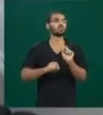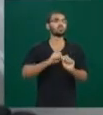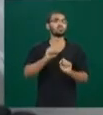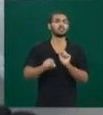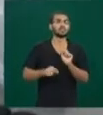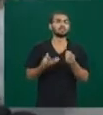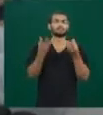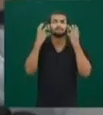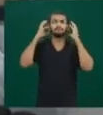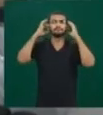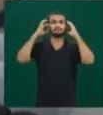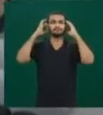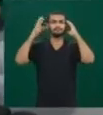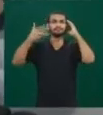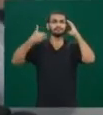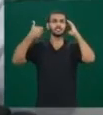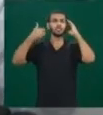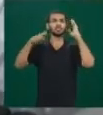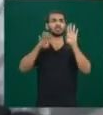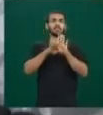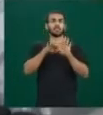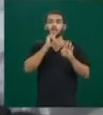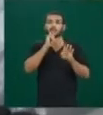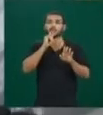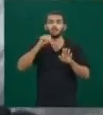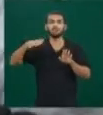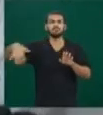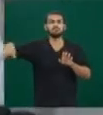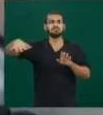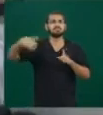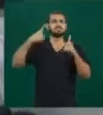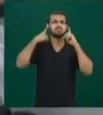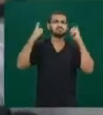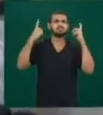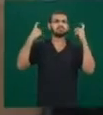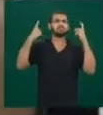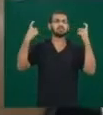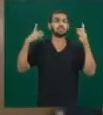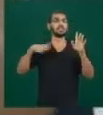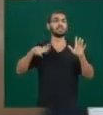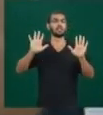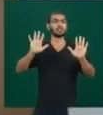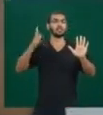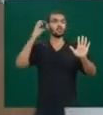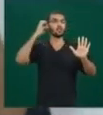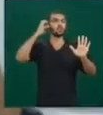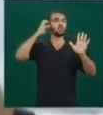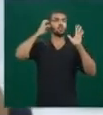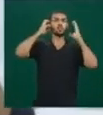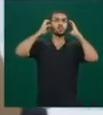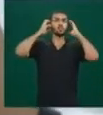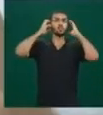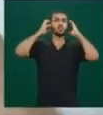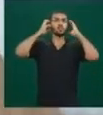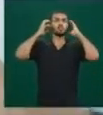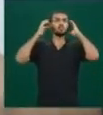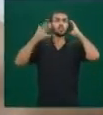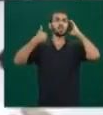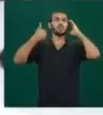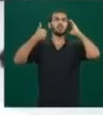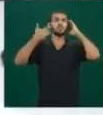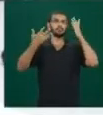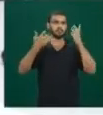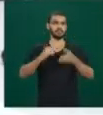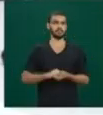na orelha melhor e fazer também o isolamento do barulho externo. Então a qualidade sonora e a intensidade que se usa é melhor nesse